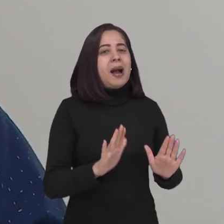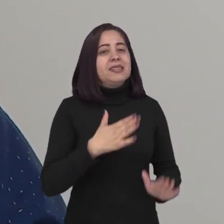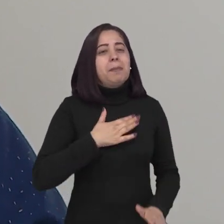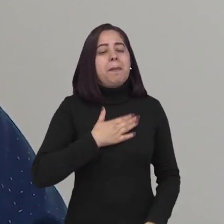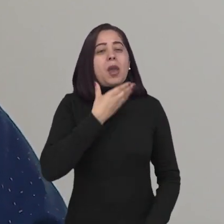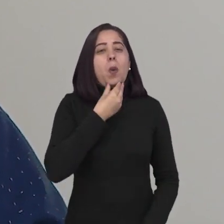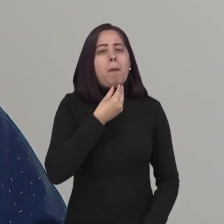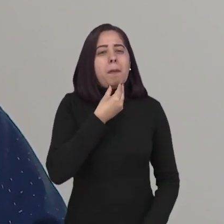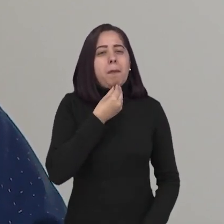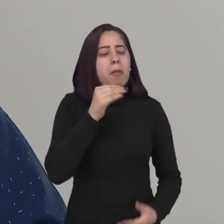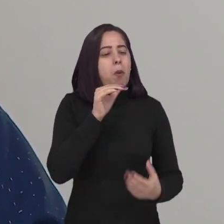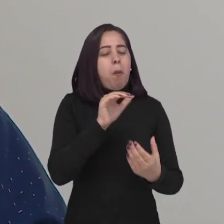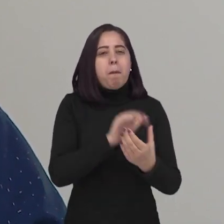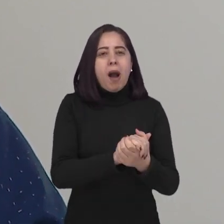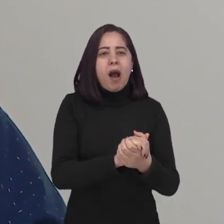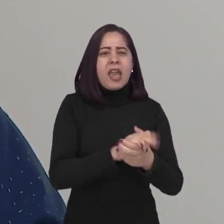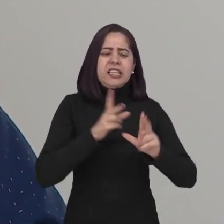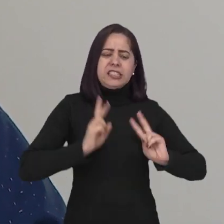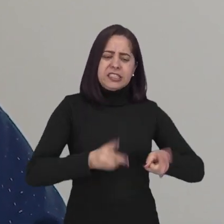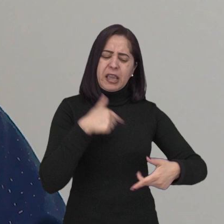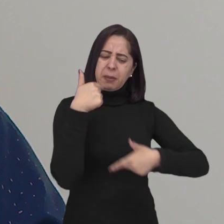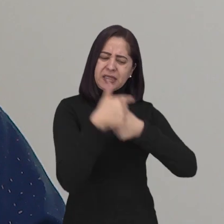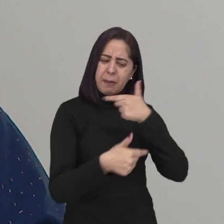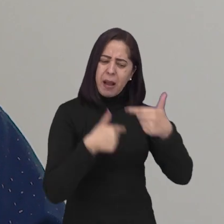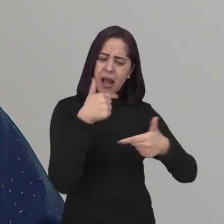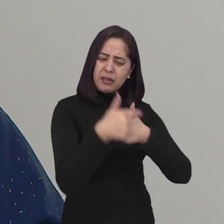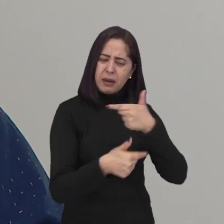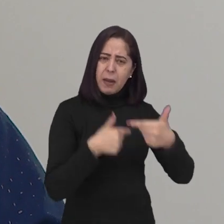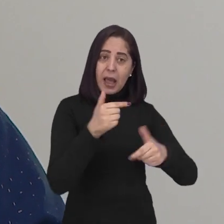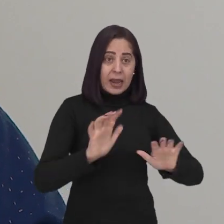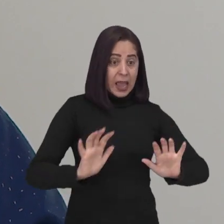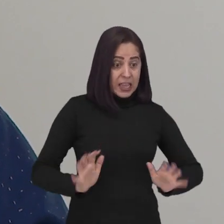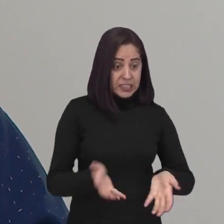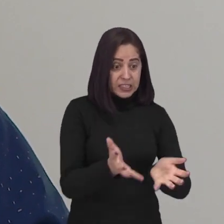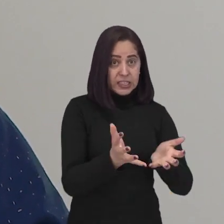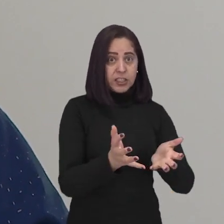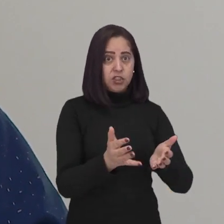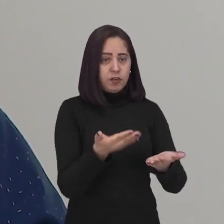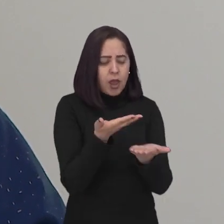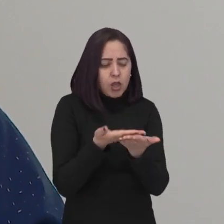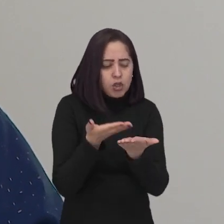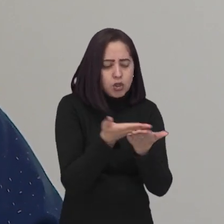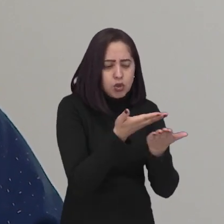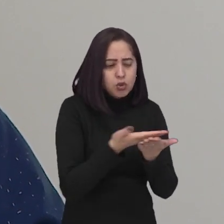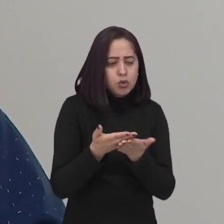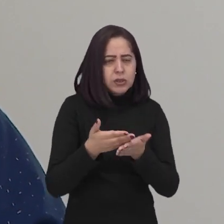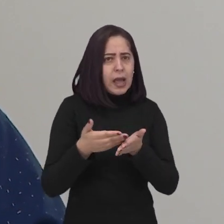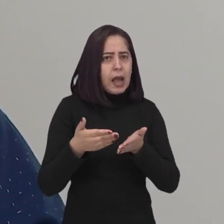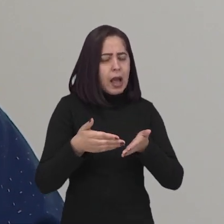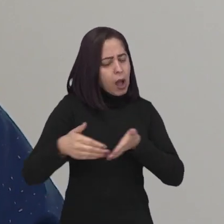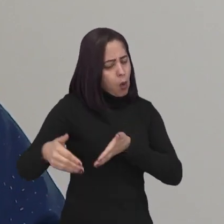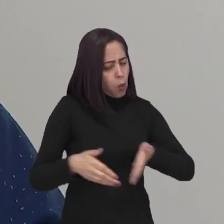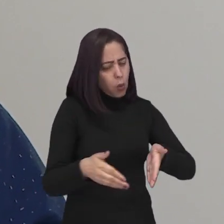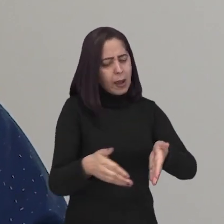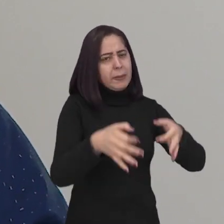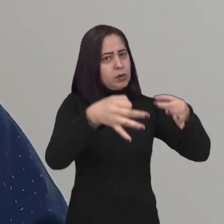Mas ele foi sempre muito trabalhador. Incentivava sempre os filhos a estudarem, a seguir o caminho